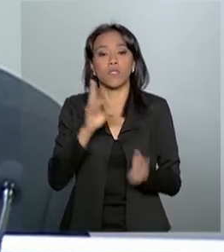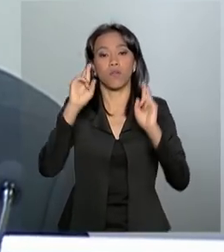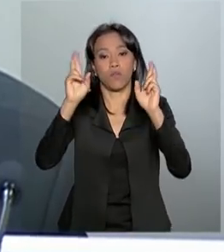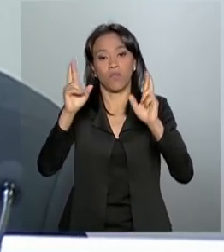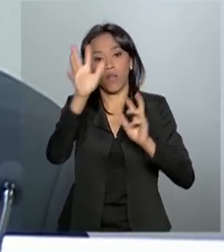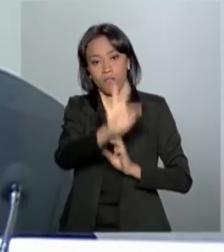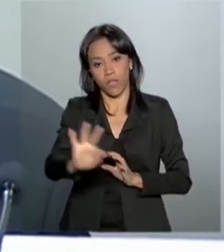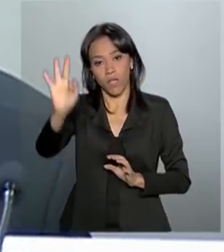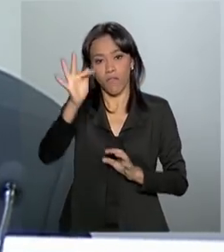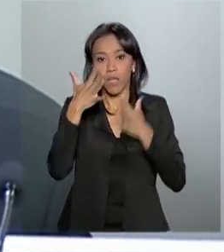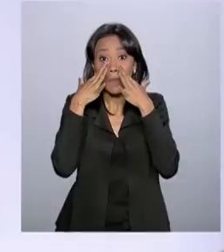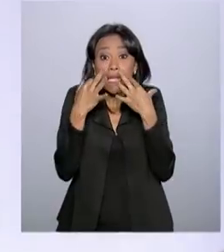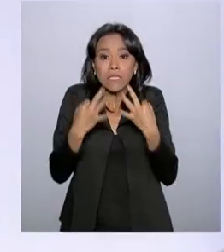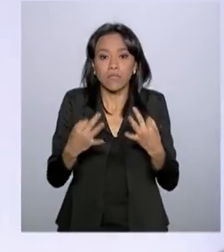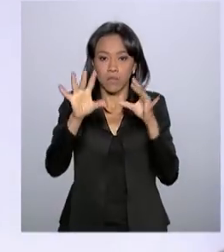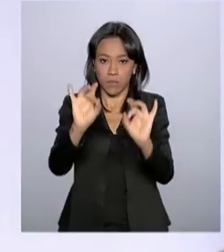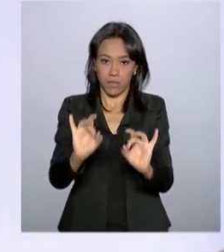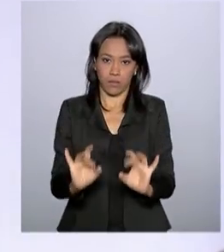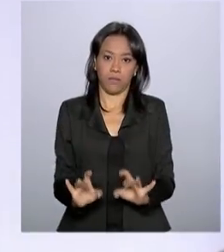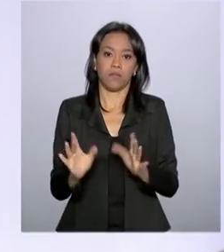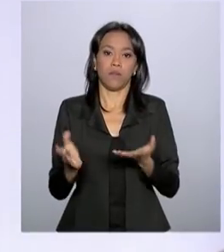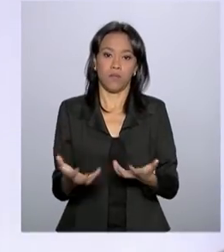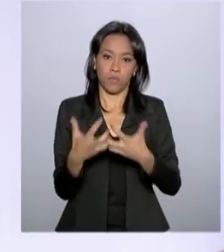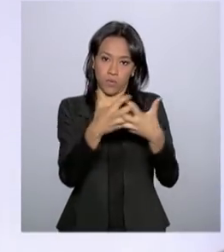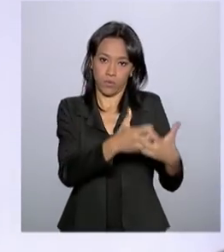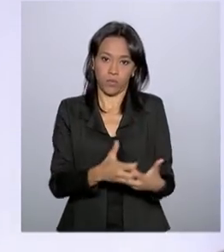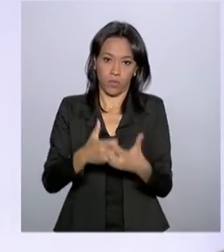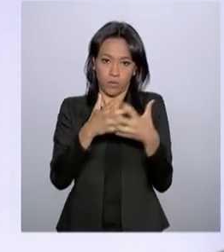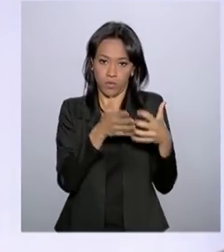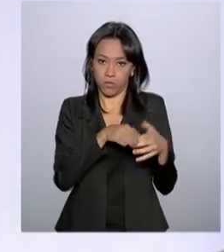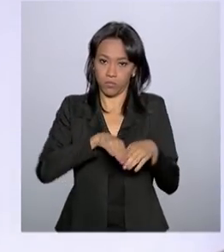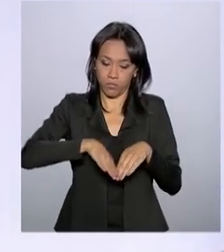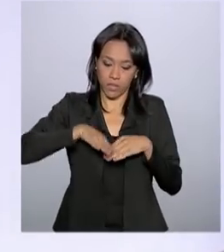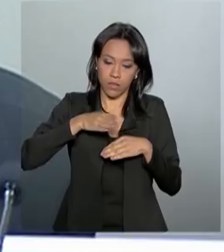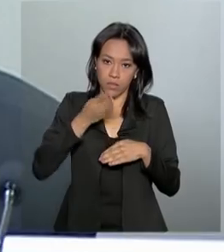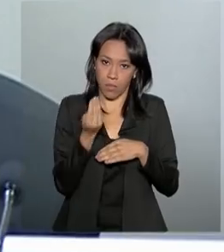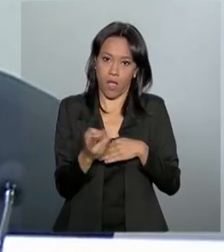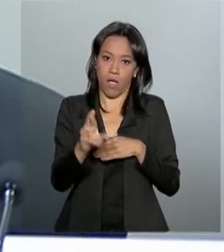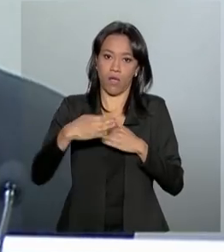Federal, uma atenção especial, é especialmente importante.